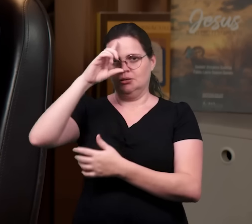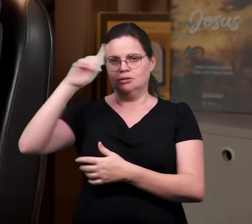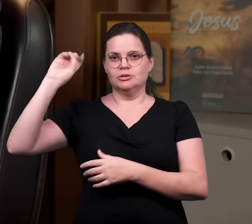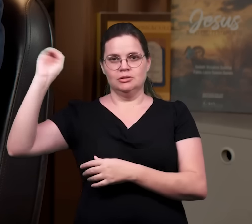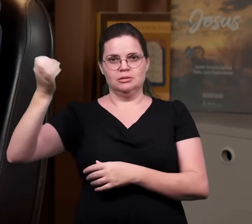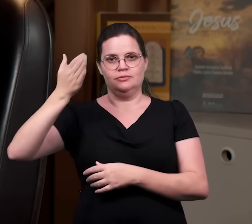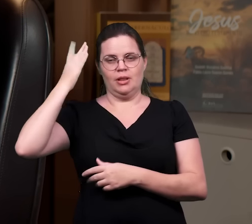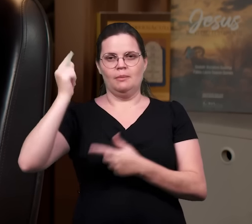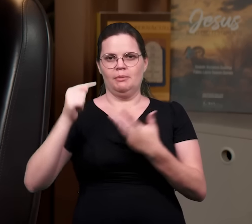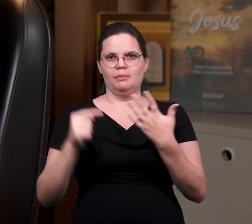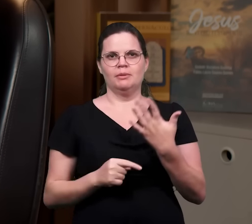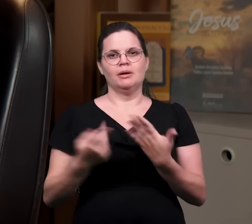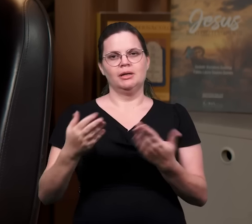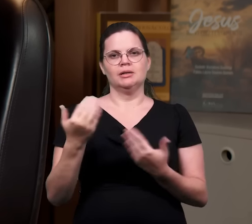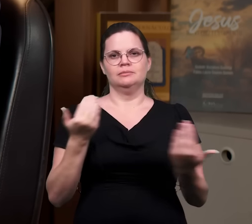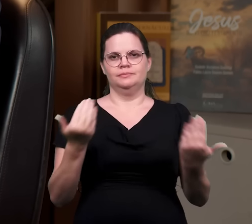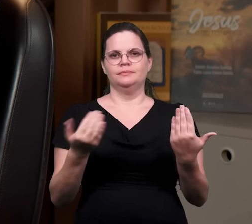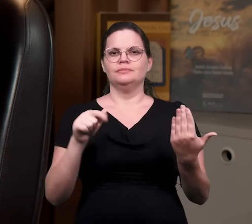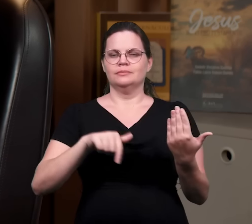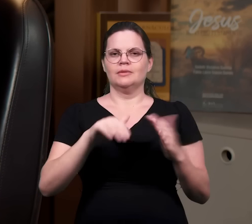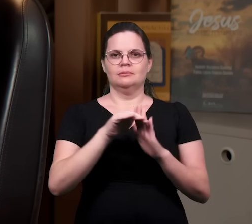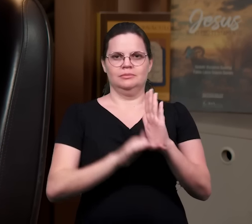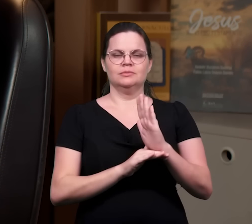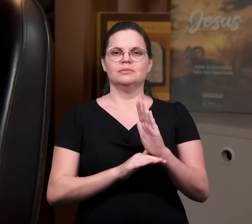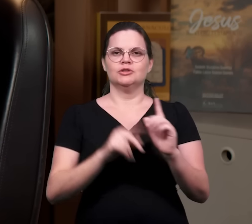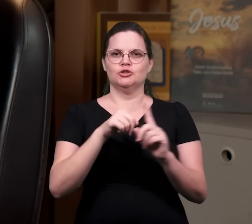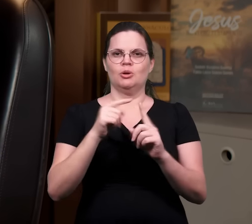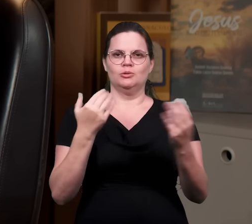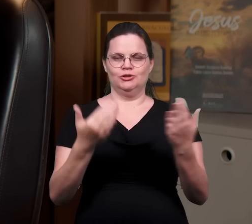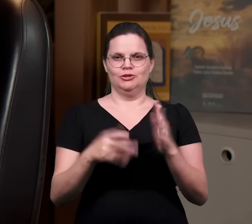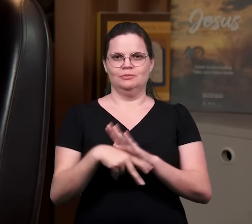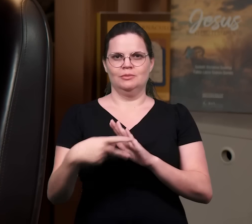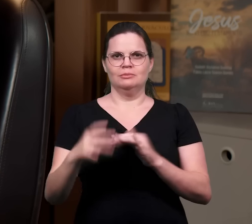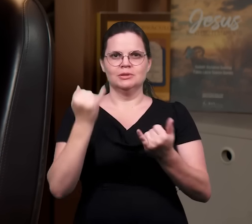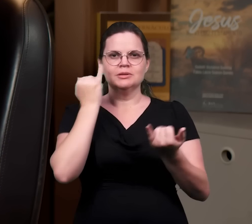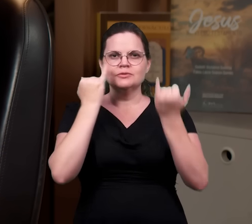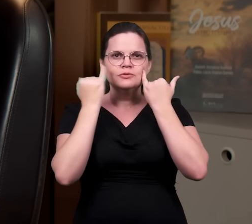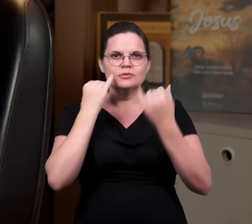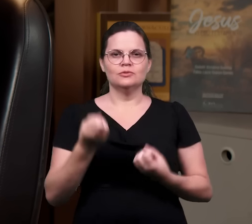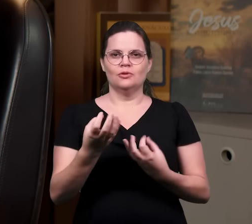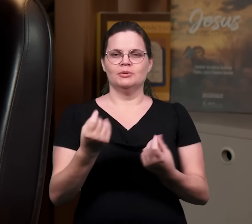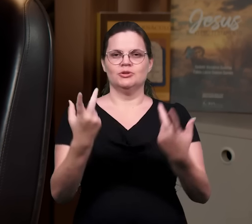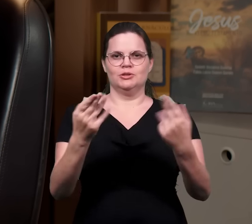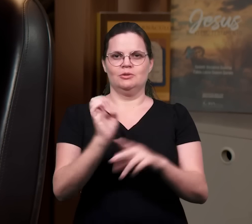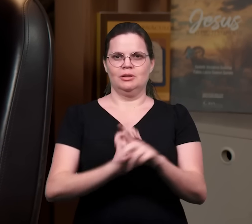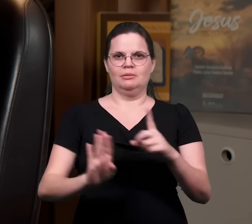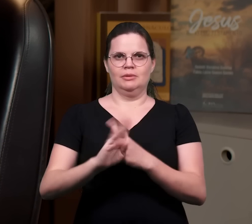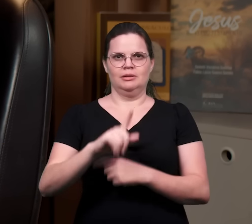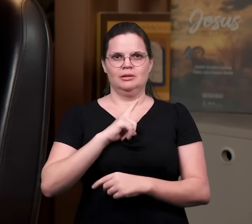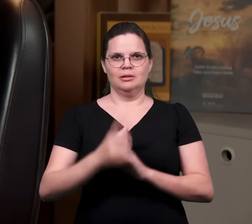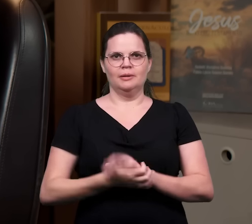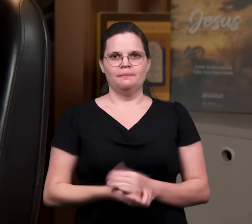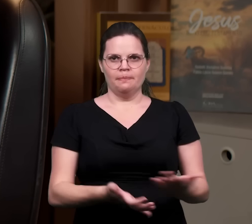estabelecido. Então, o programa Tipologia Bíblica está trazendo até algumas informações que nós já estamos até vendo também na Escola Bíblica Dominical.